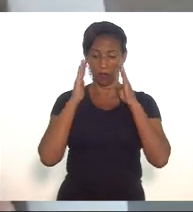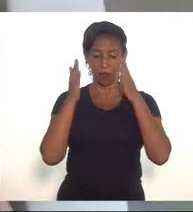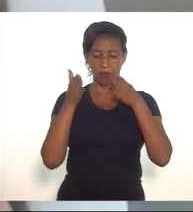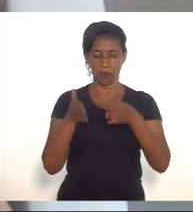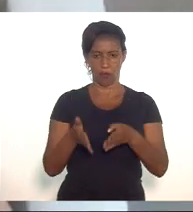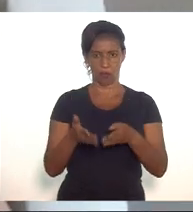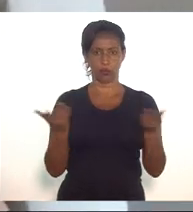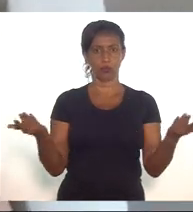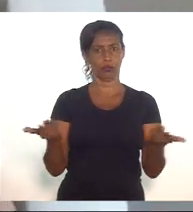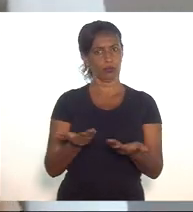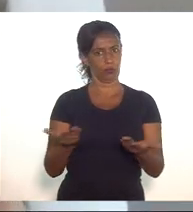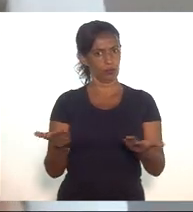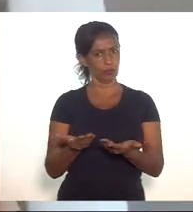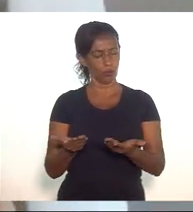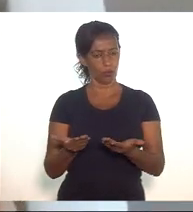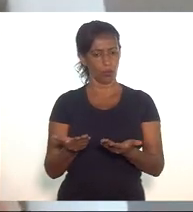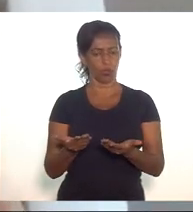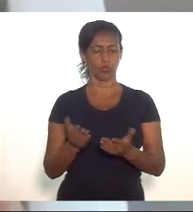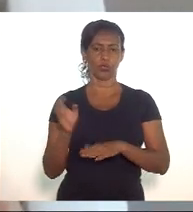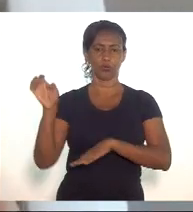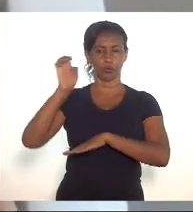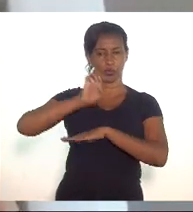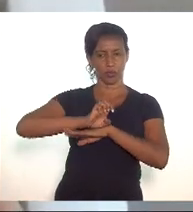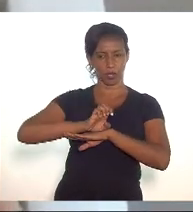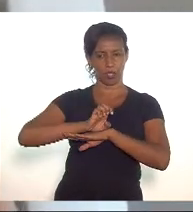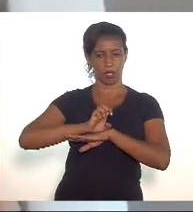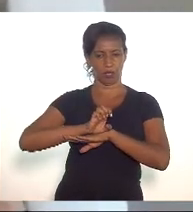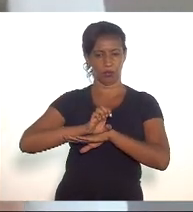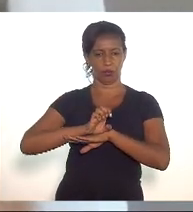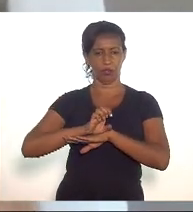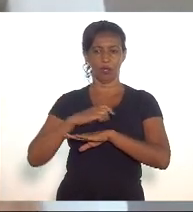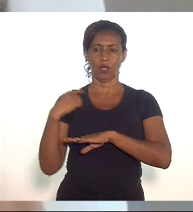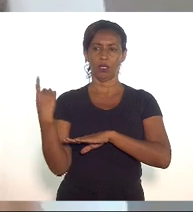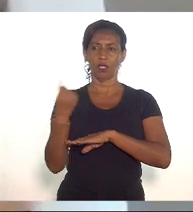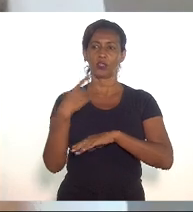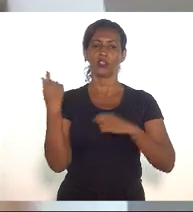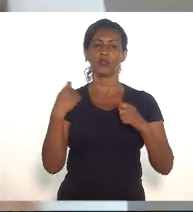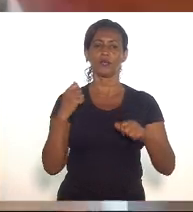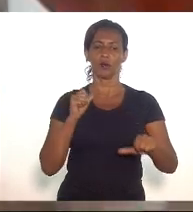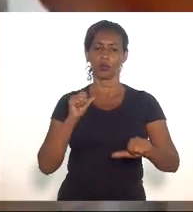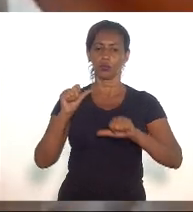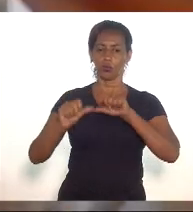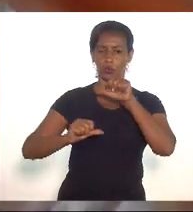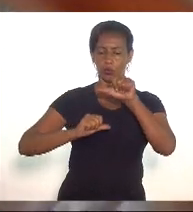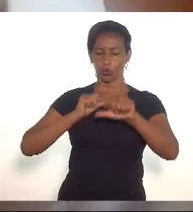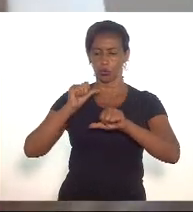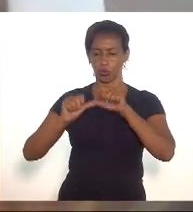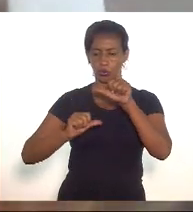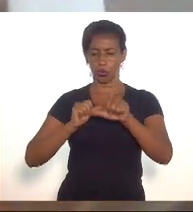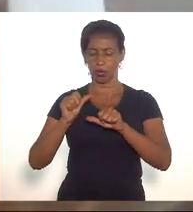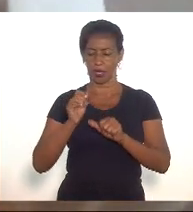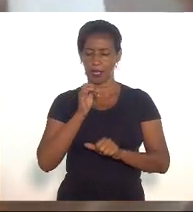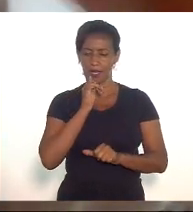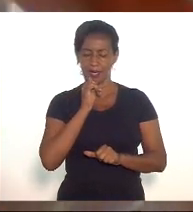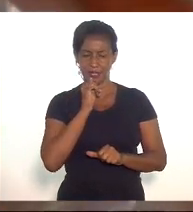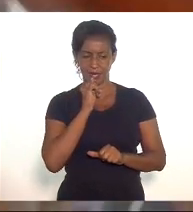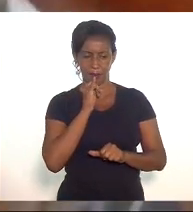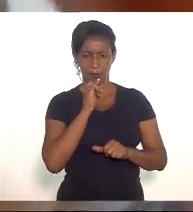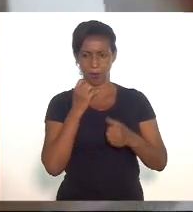que hoje, e a situação de um Estado, é que a gente precisa trocar o pneu do carro com o carro em